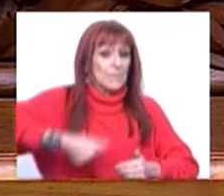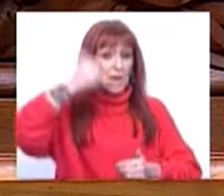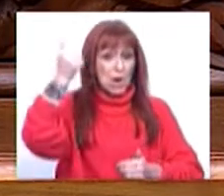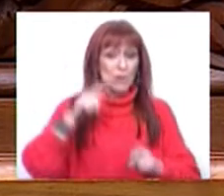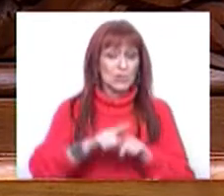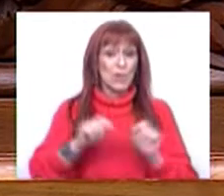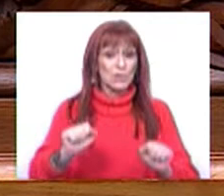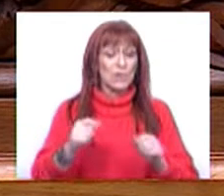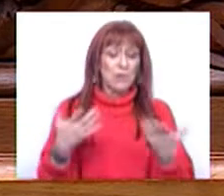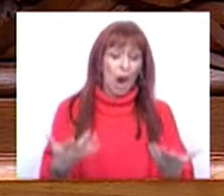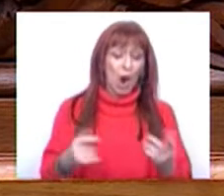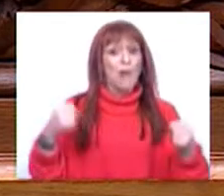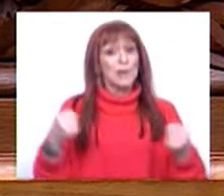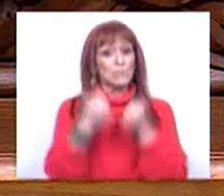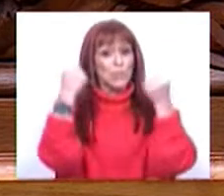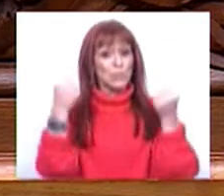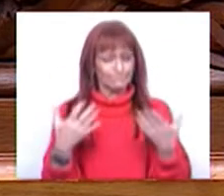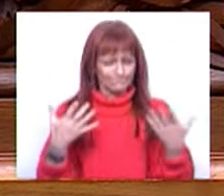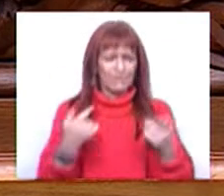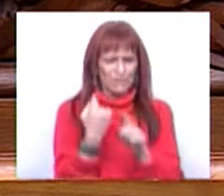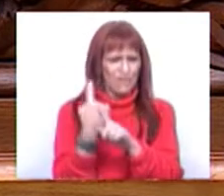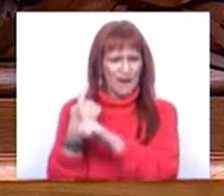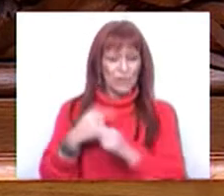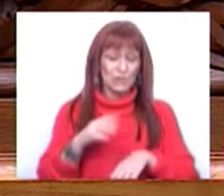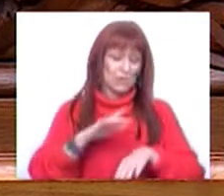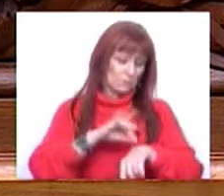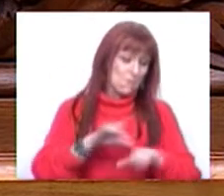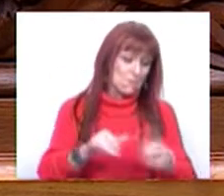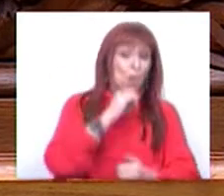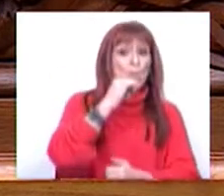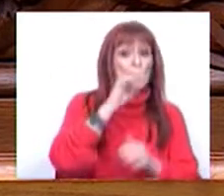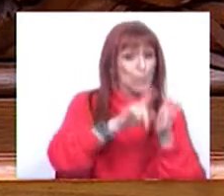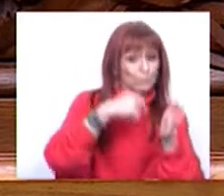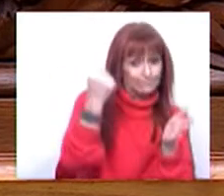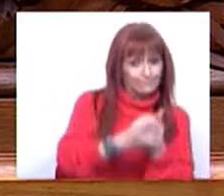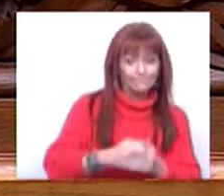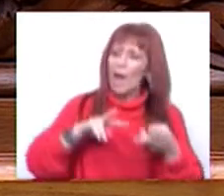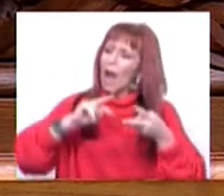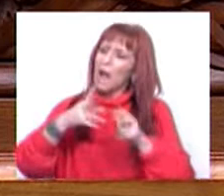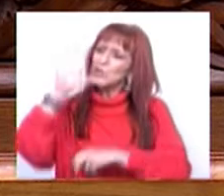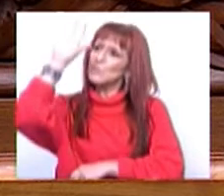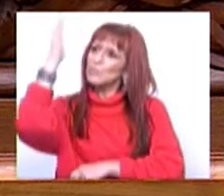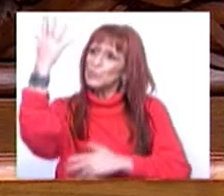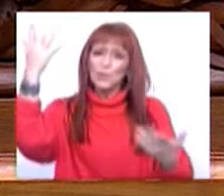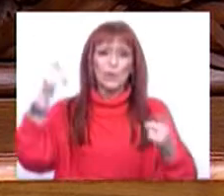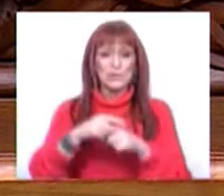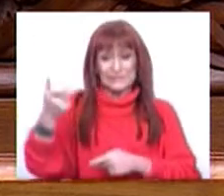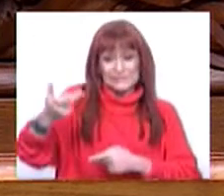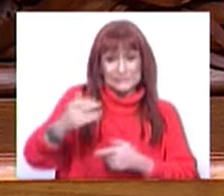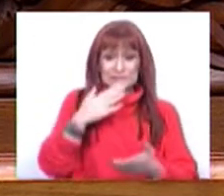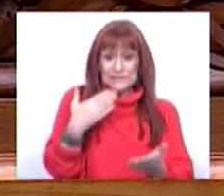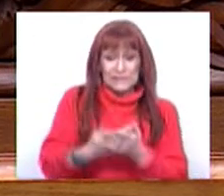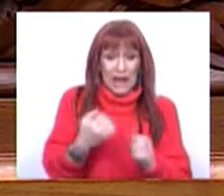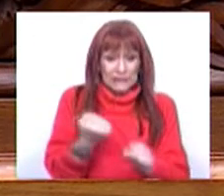são vários os atuais desafios. Para além da pandemia, que ainda não terminou, as alterações climáticas, a fragilização